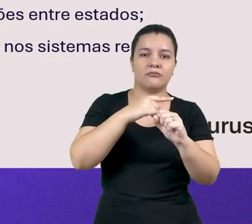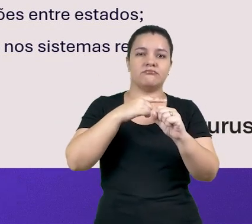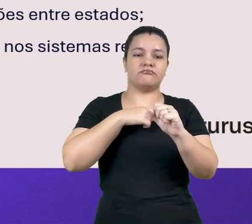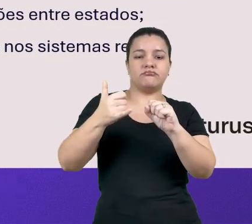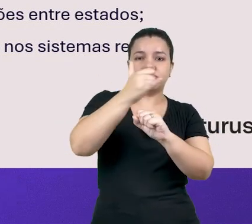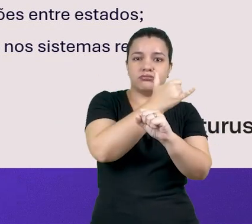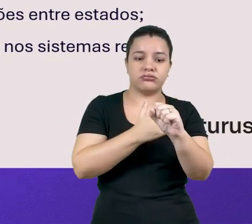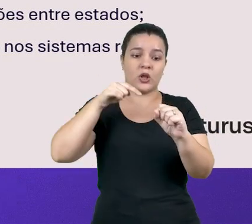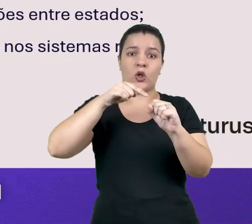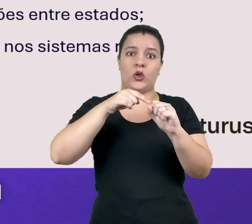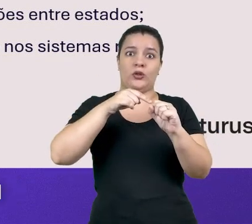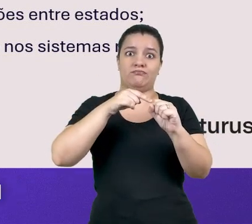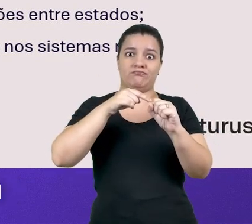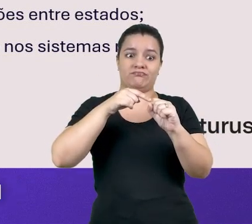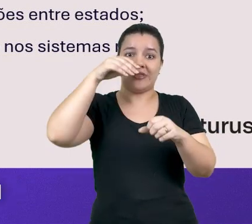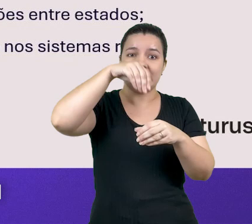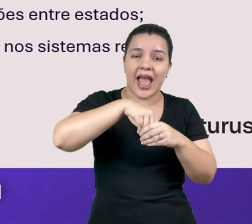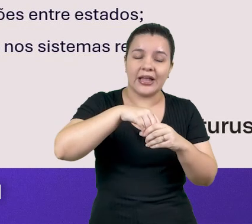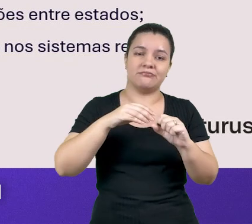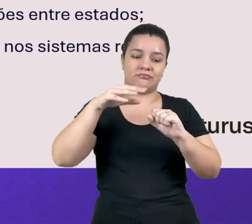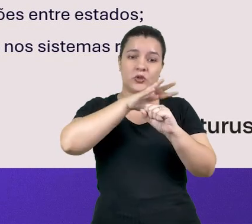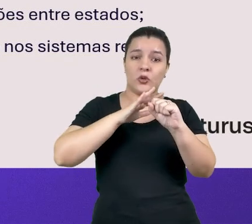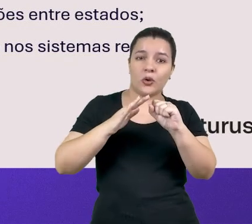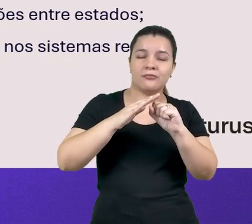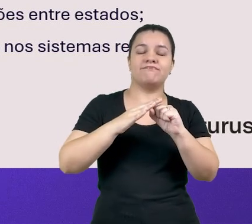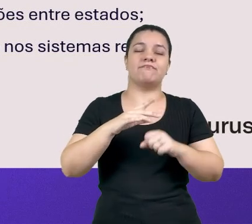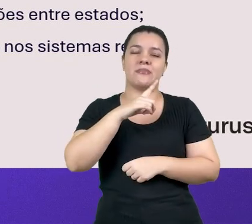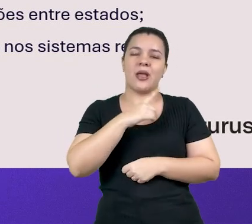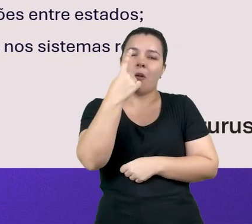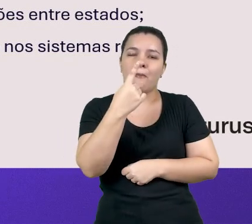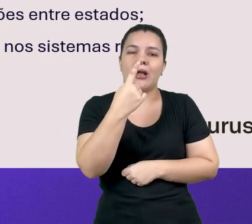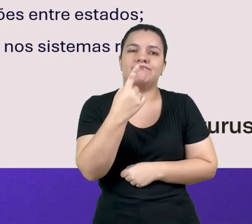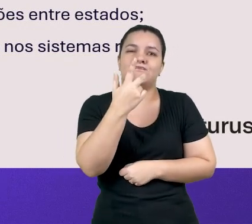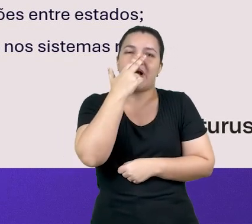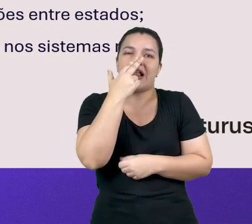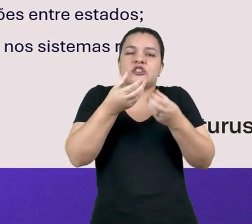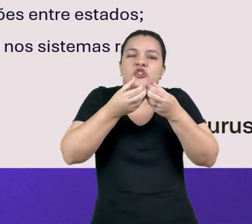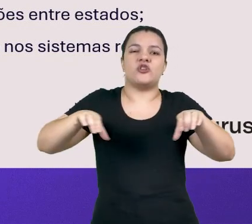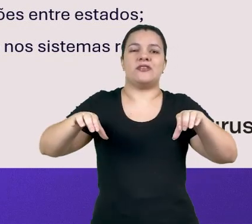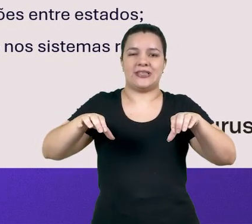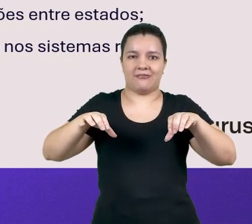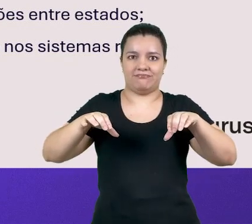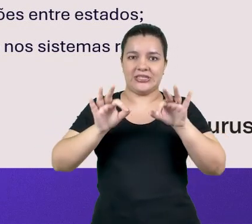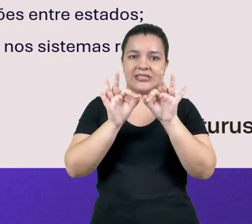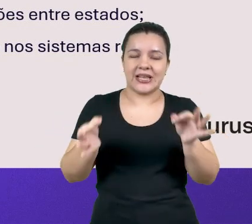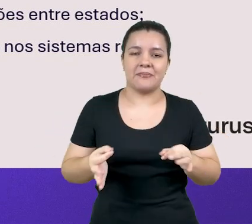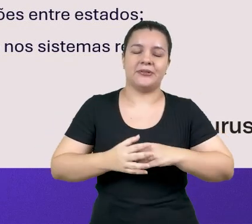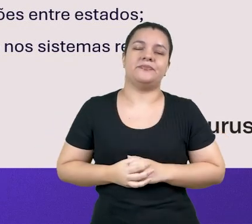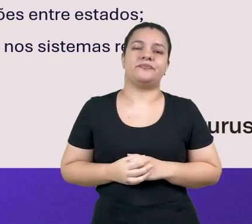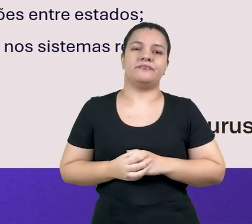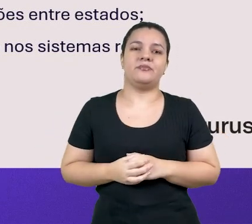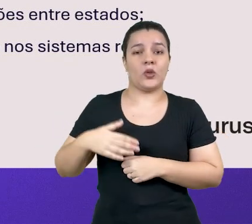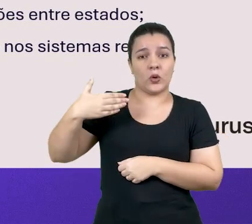núcleo. E aí existem diversas divisões. Aqui tem uma divisão bem simples do que é a química quântica.